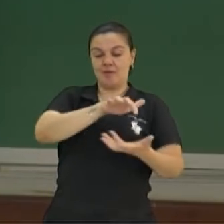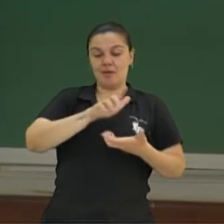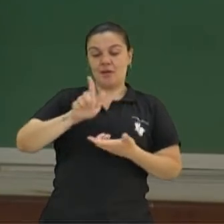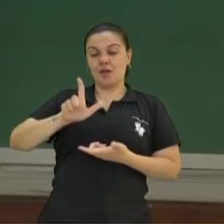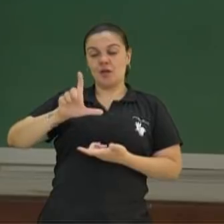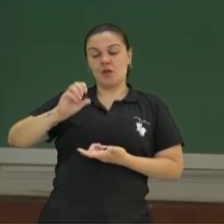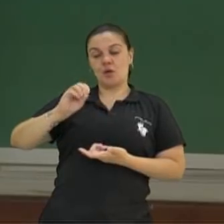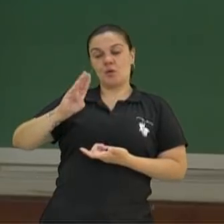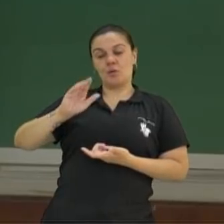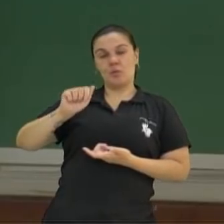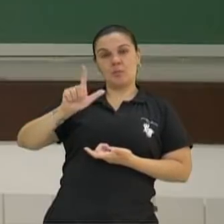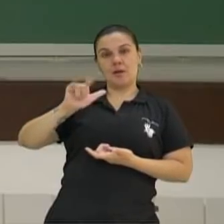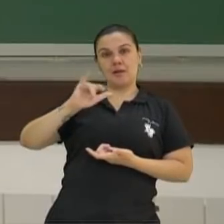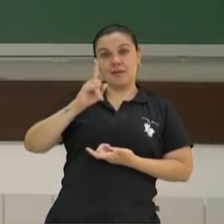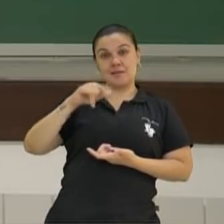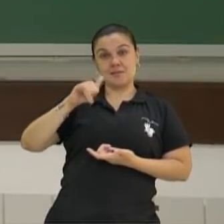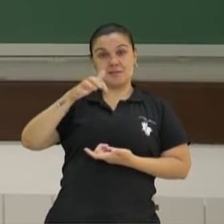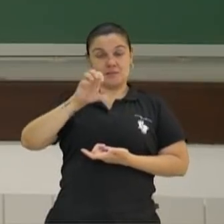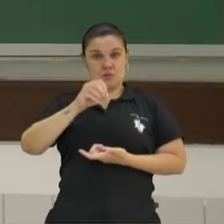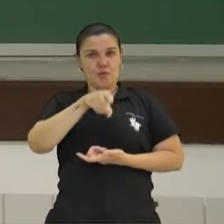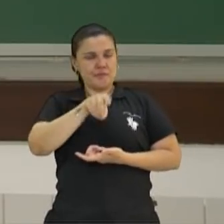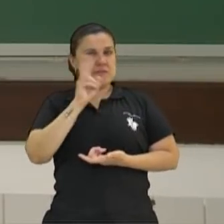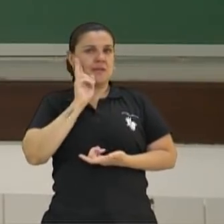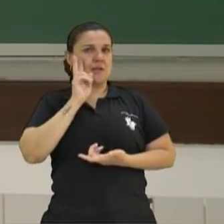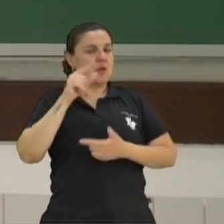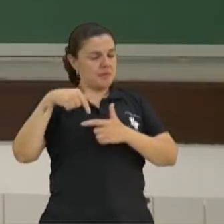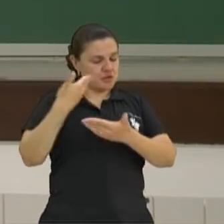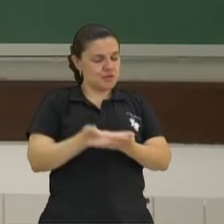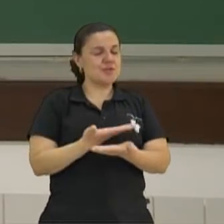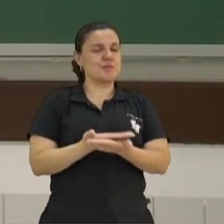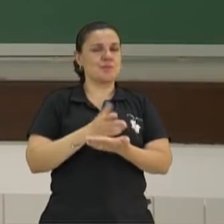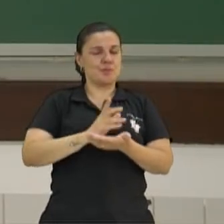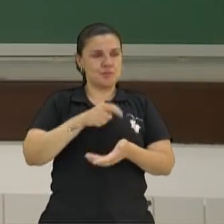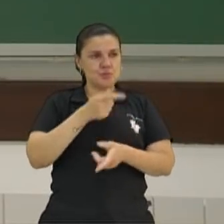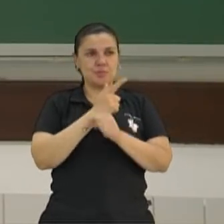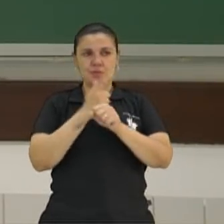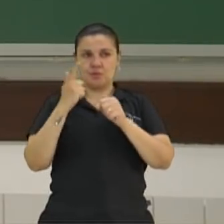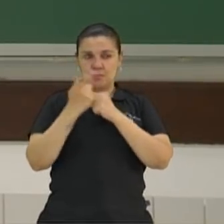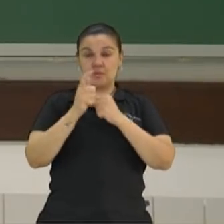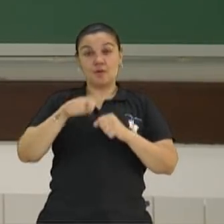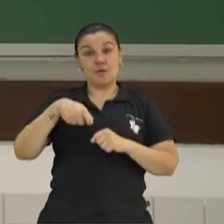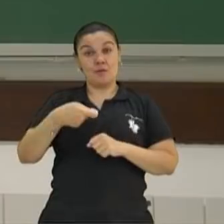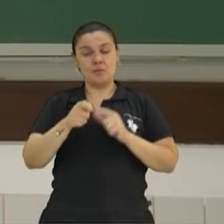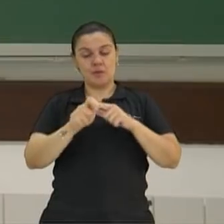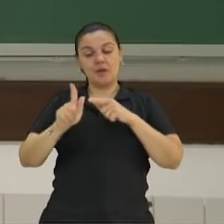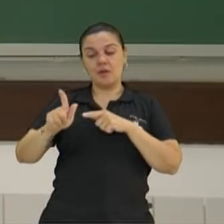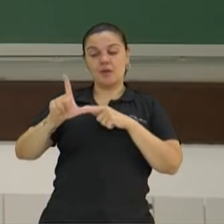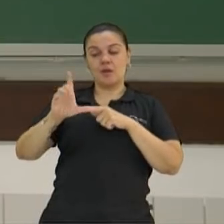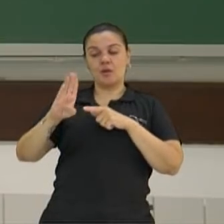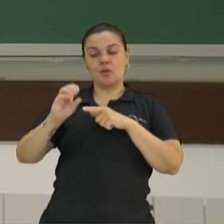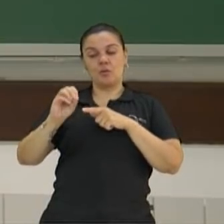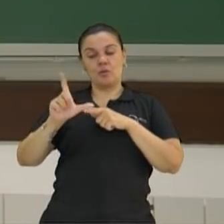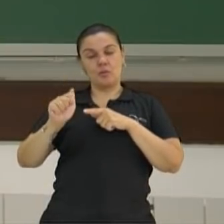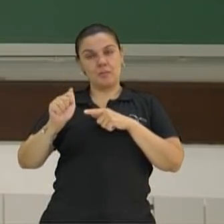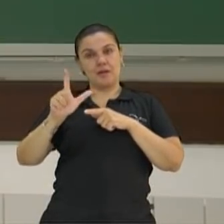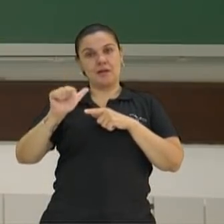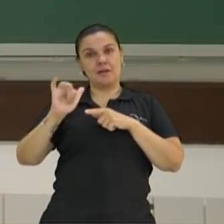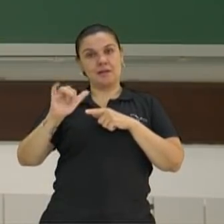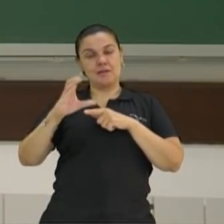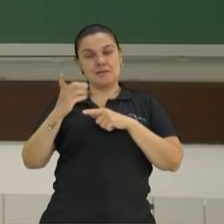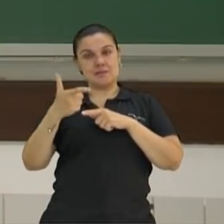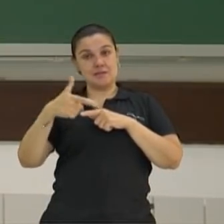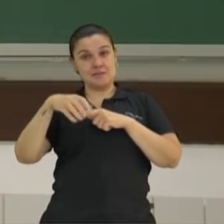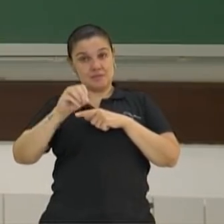globalização. E você lembra que em outros momentos da sua vida escolar, você já ouviu nas aulas de geografia sobre globalização, sobre esse processo